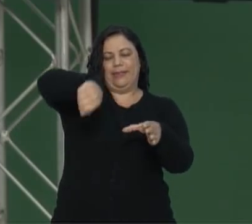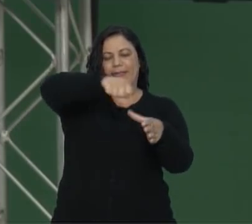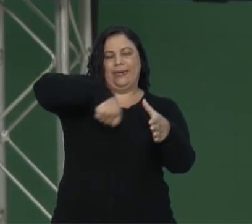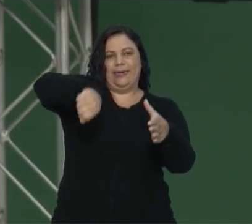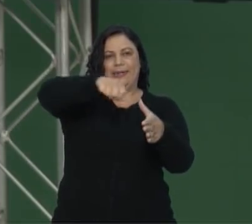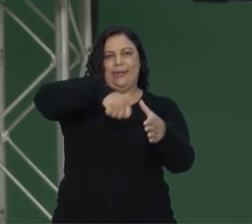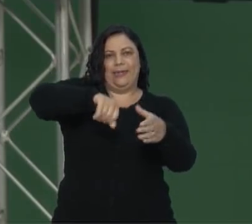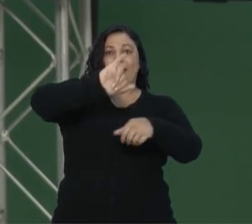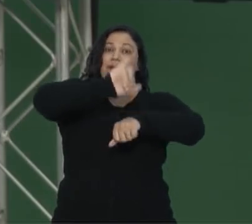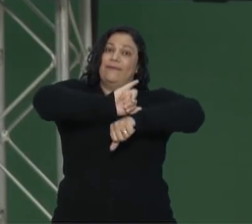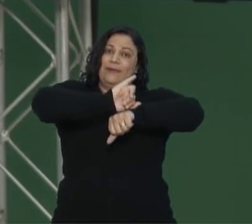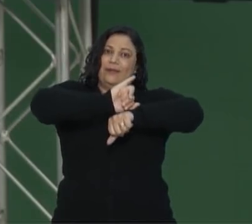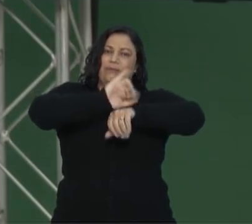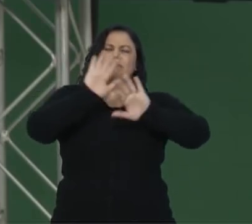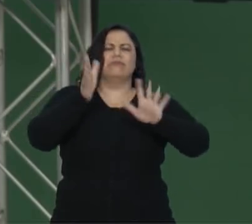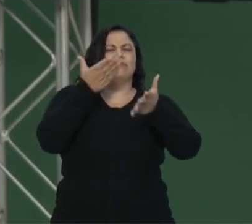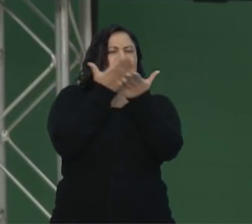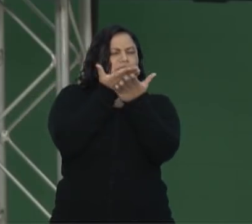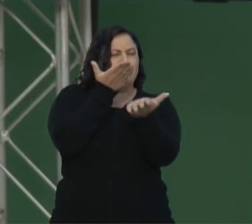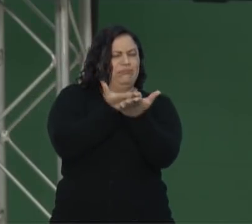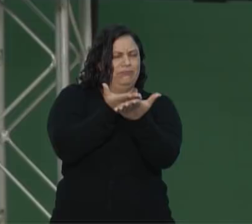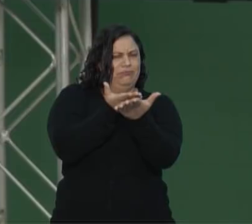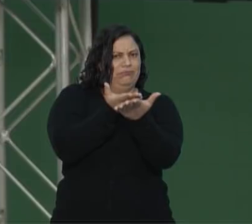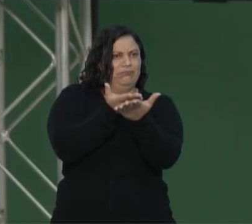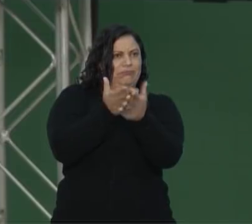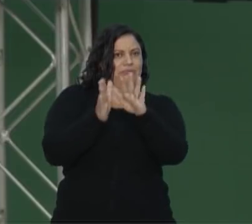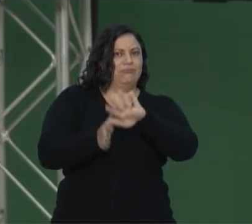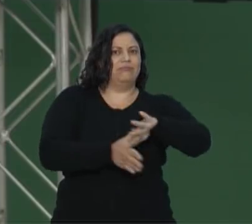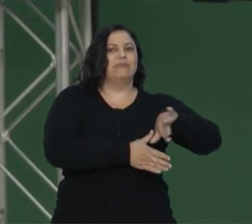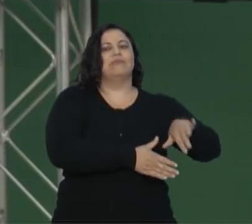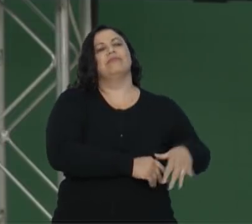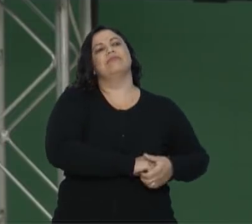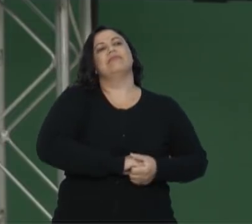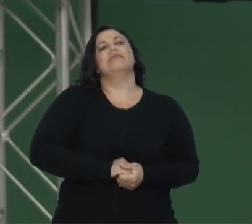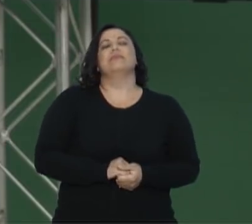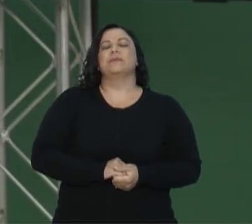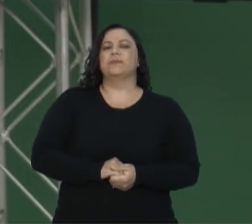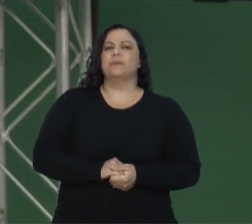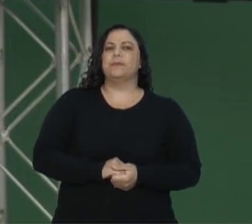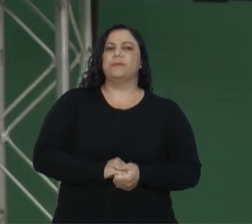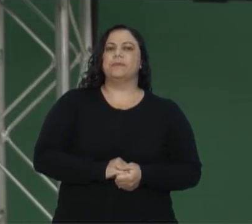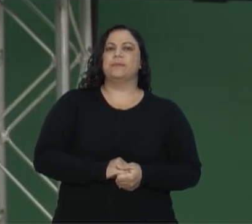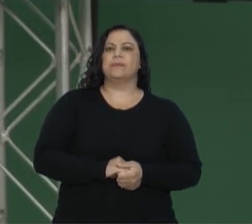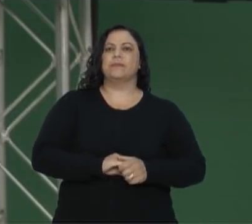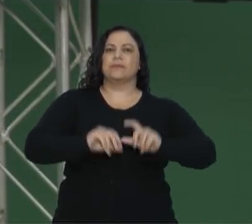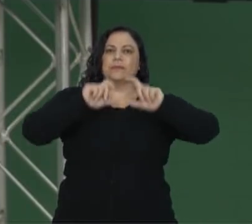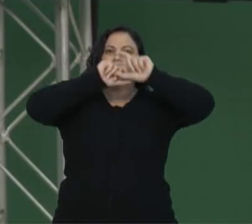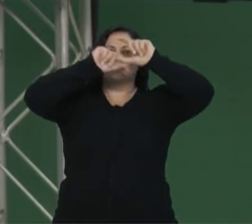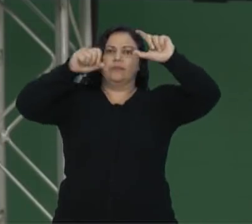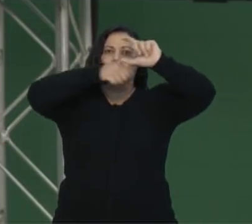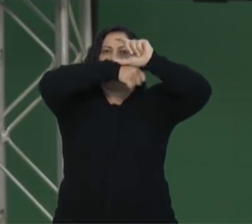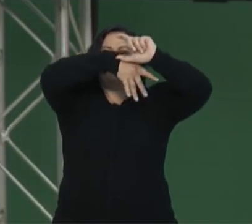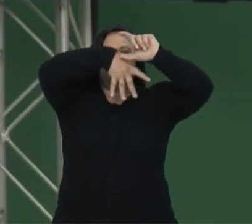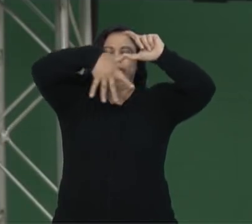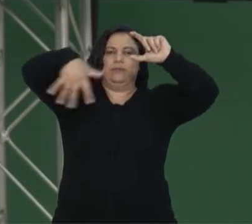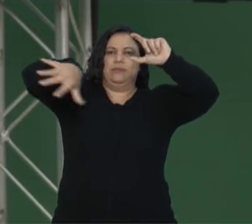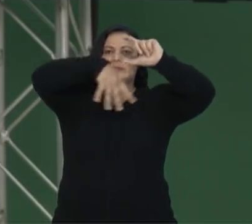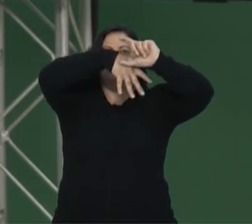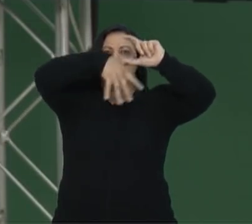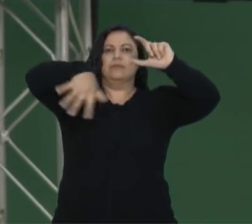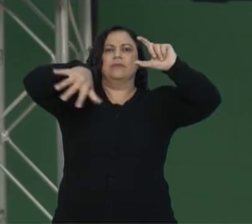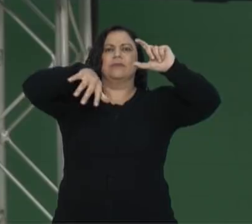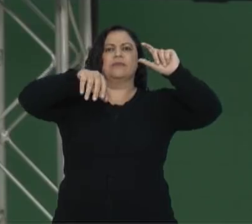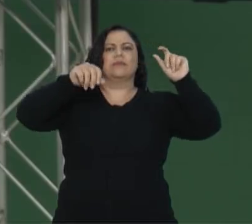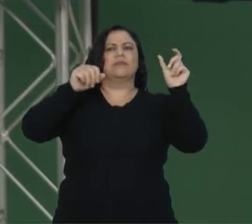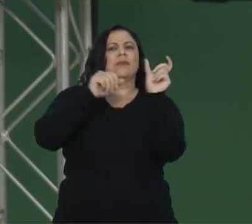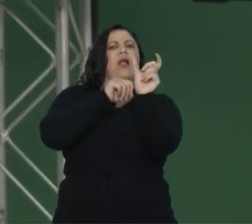estudou. Bom, olha que legal esse mapa conceitual. Já não é a primeira, não é a segunda. Eu já perdi